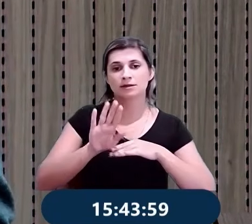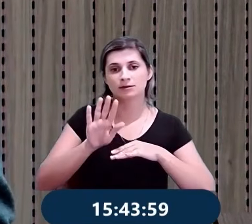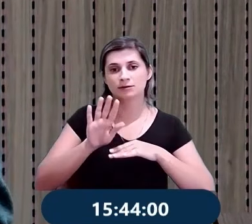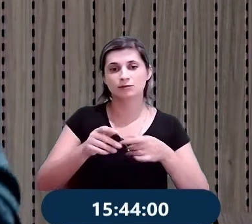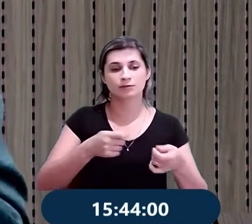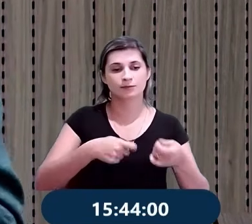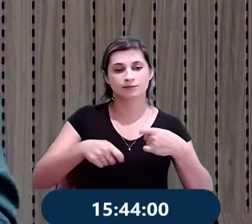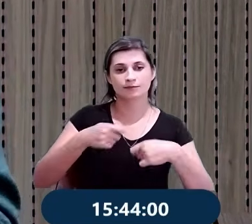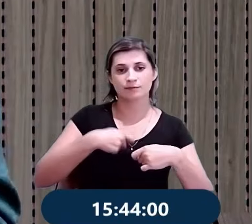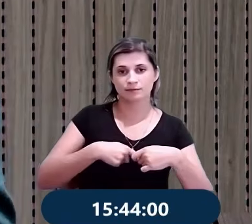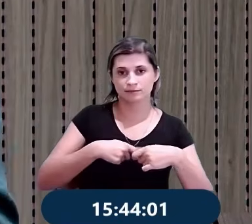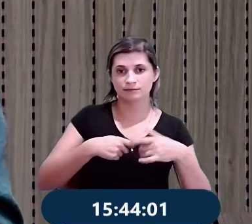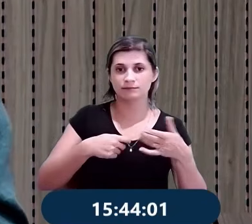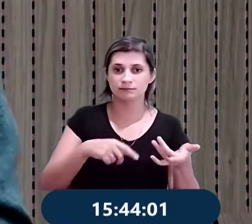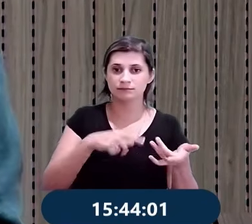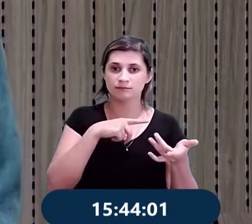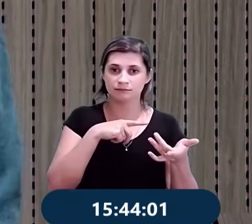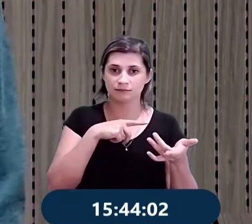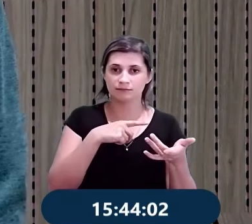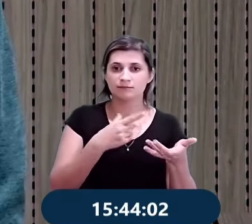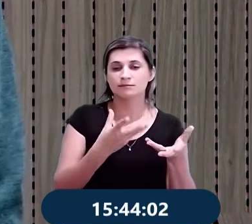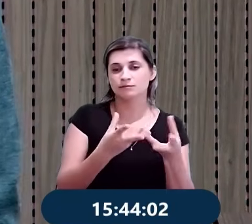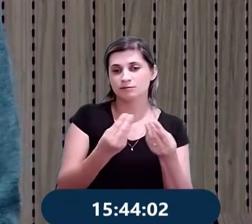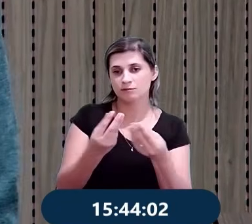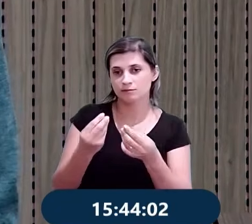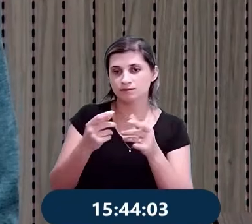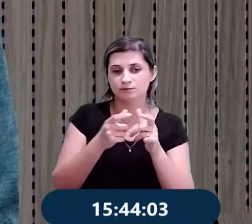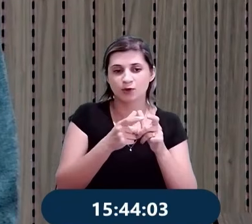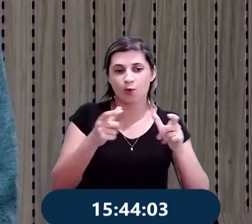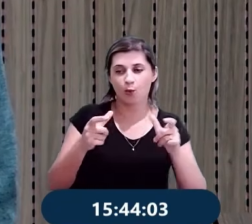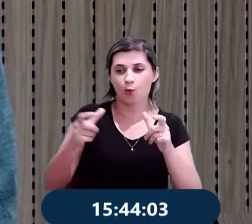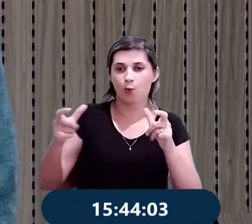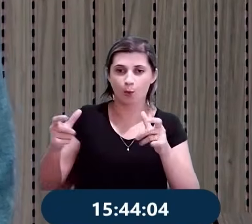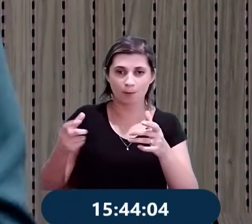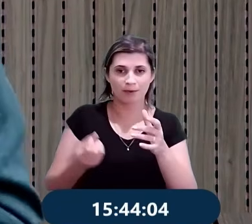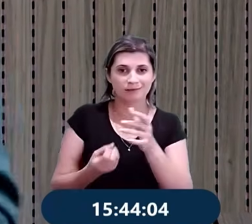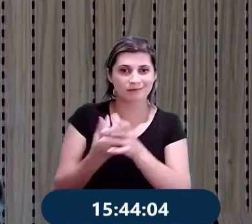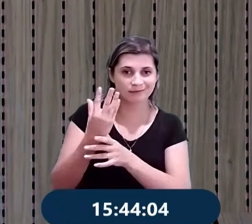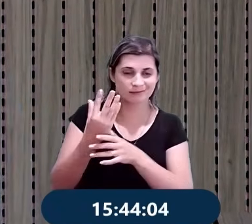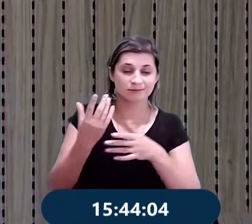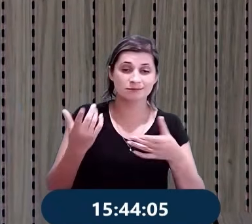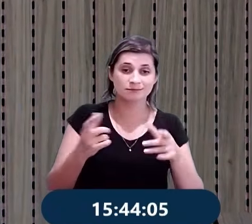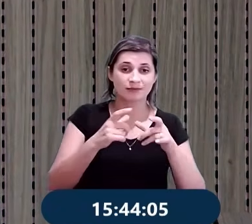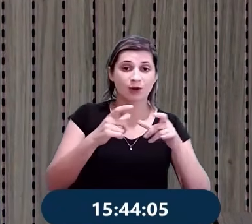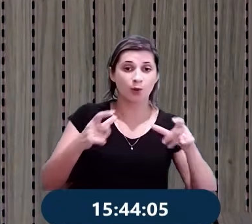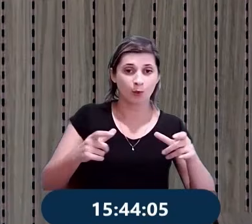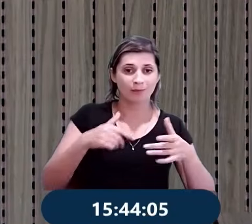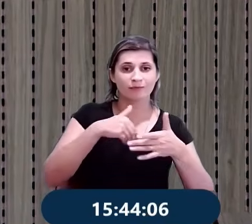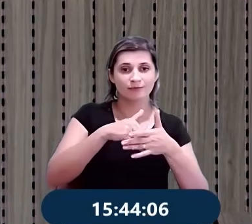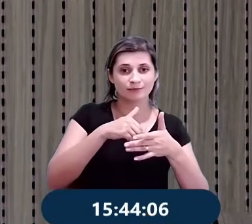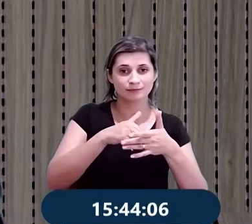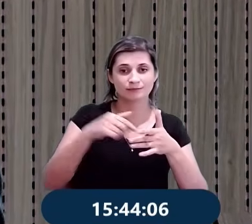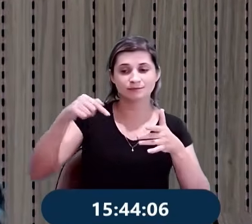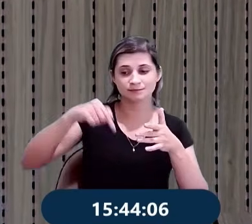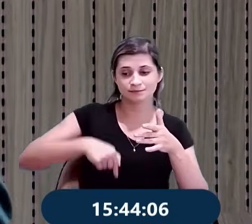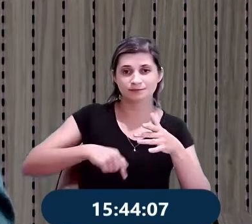aí vários clubes e clubes que estão trazendo jogadores de